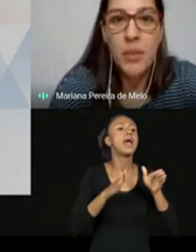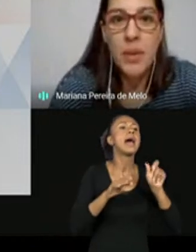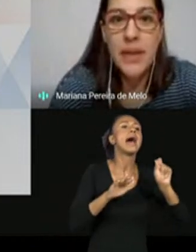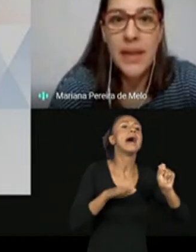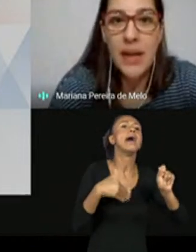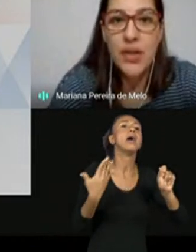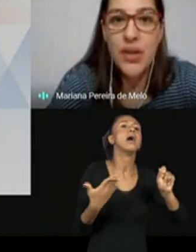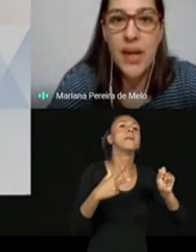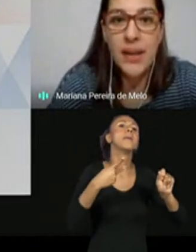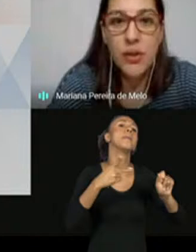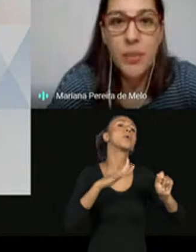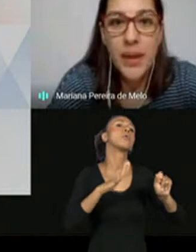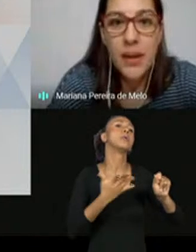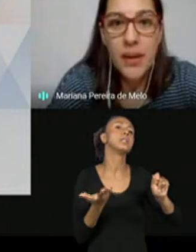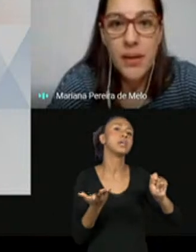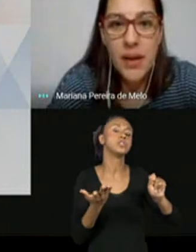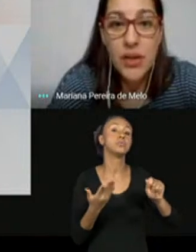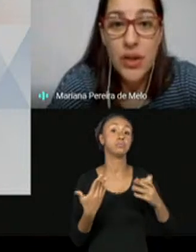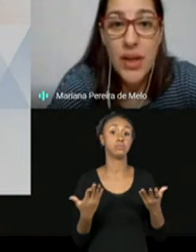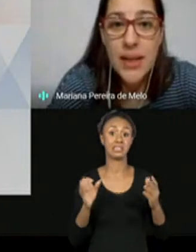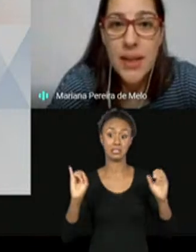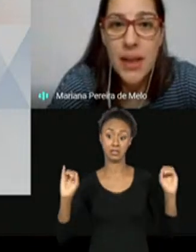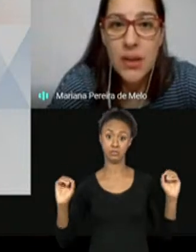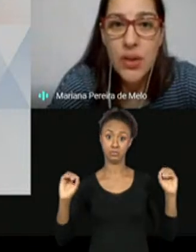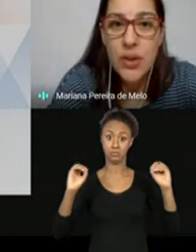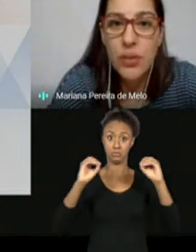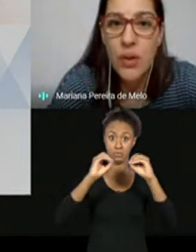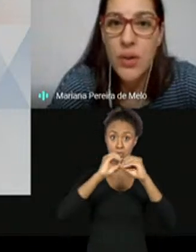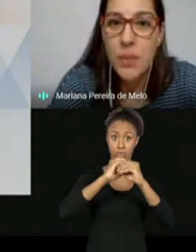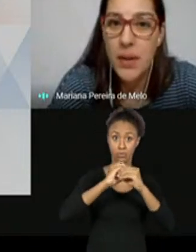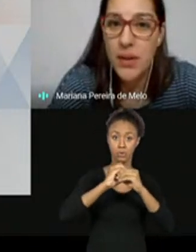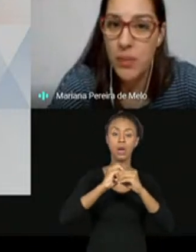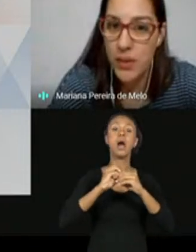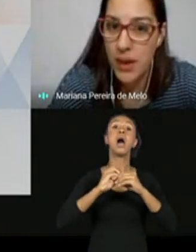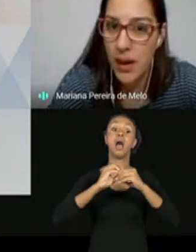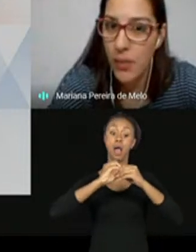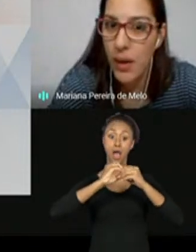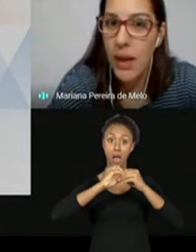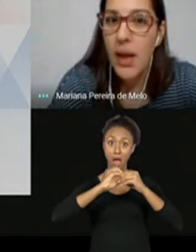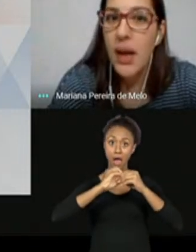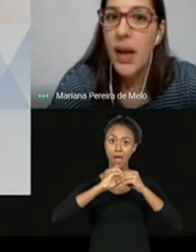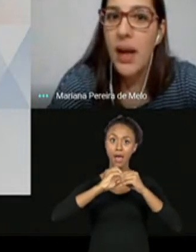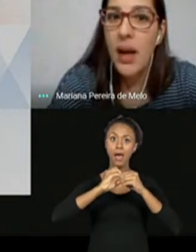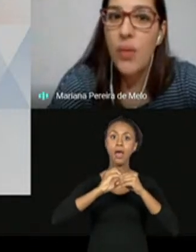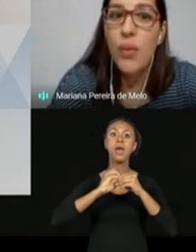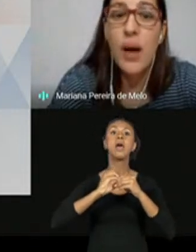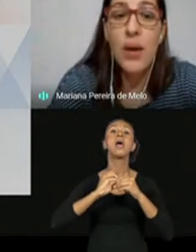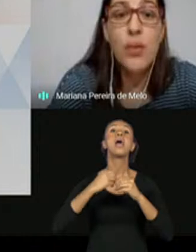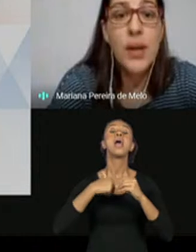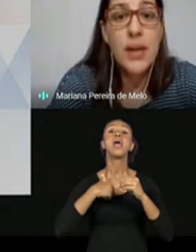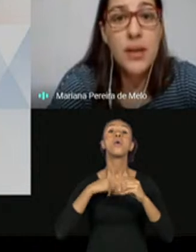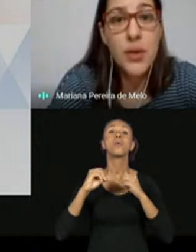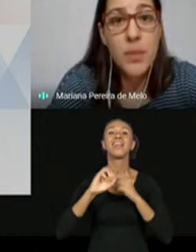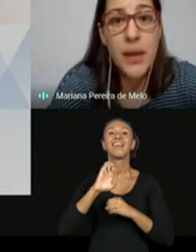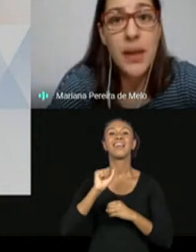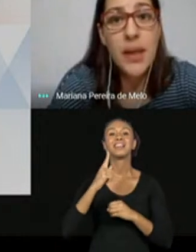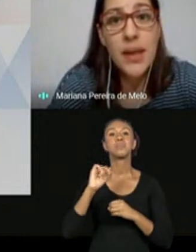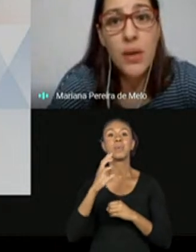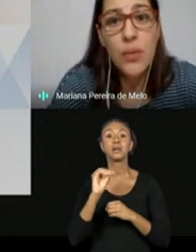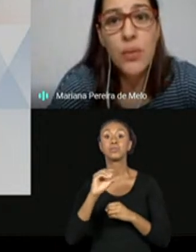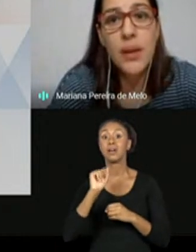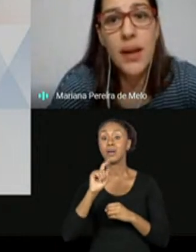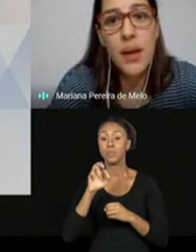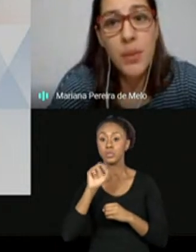Então, probabilidade de A dado B, a gente restringe o nosso espaço amostral à ocorrência de B